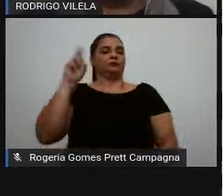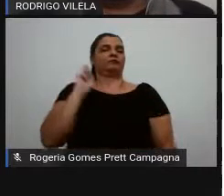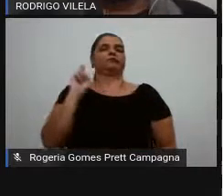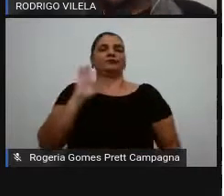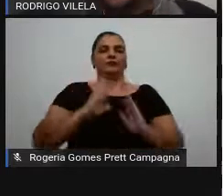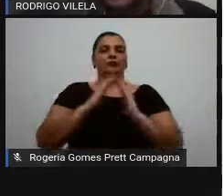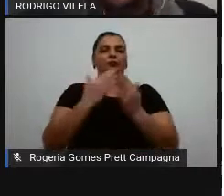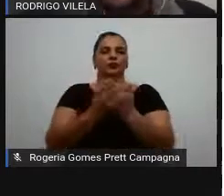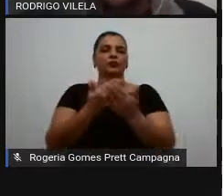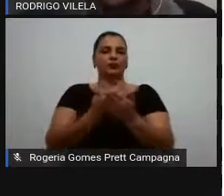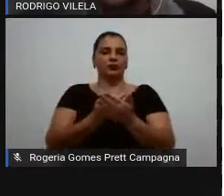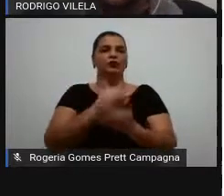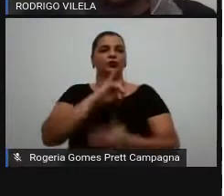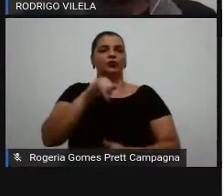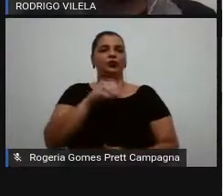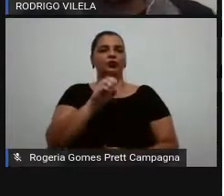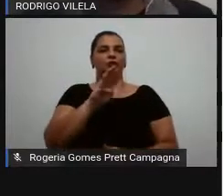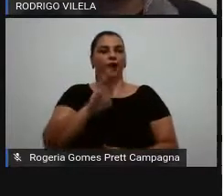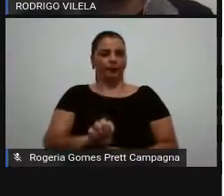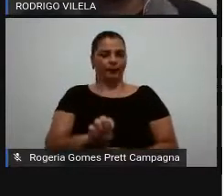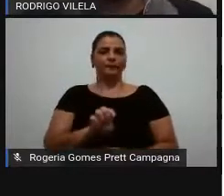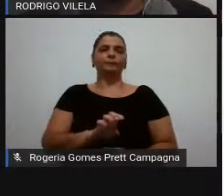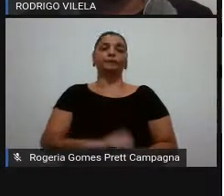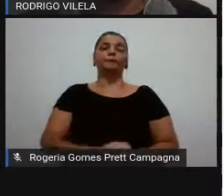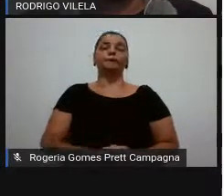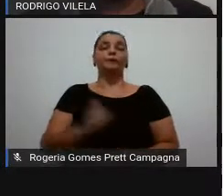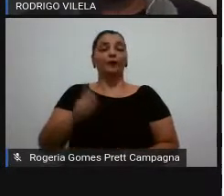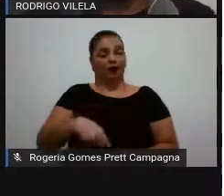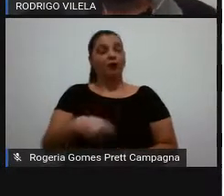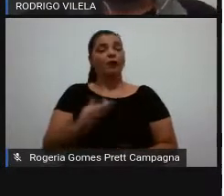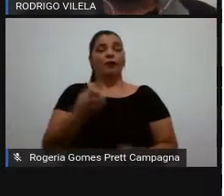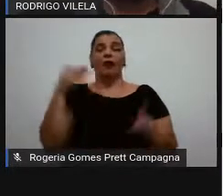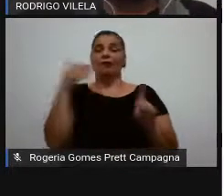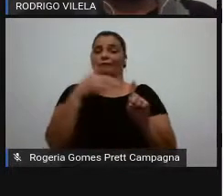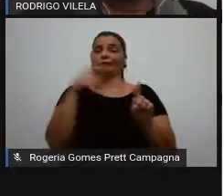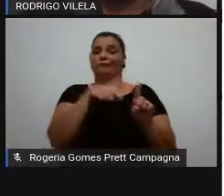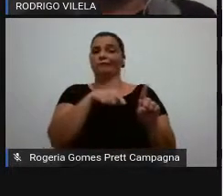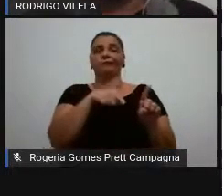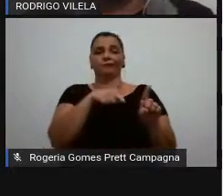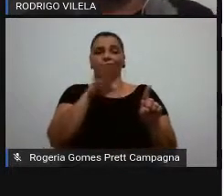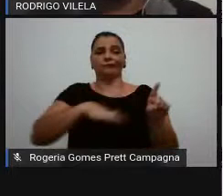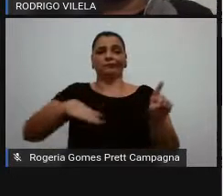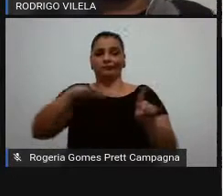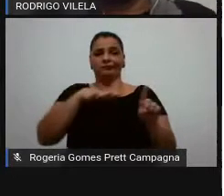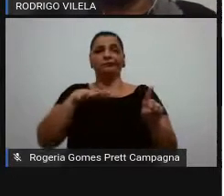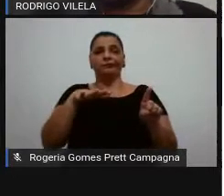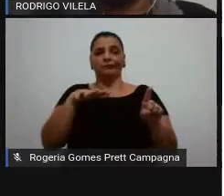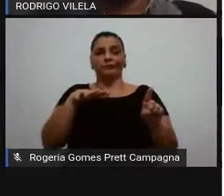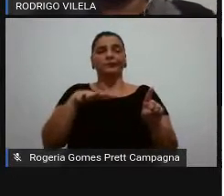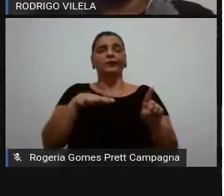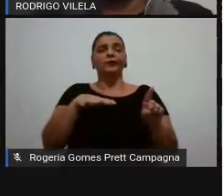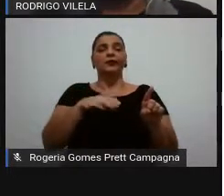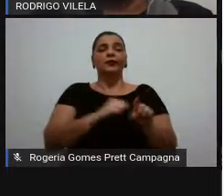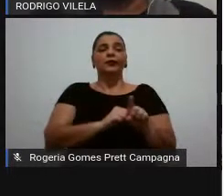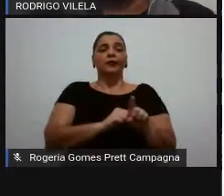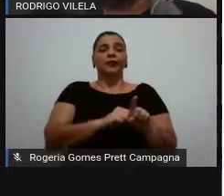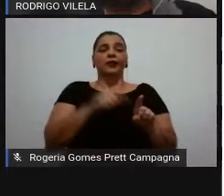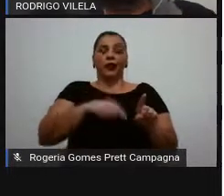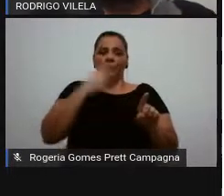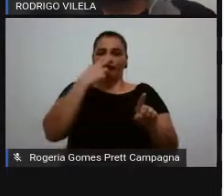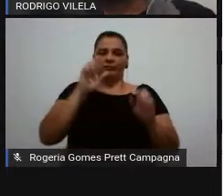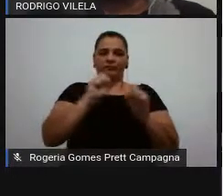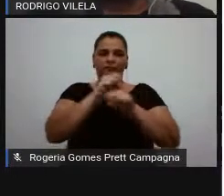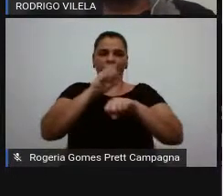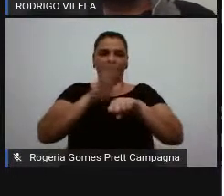que eu acho que é lema da Superintendência de Barra de São Francisco. Todas as reuniões, desde que teve a paralisação devido à pandemia,